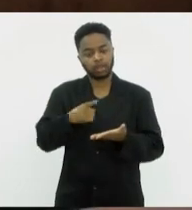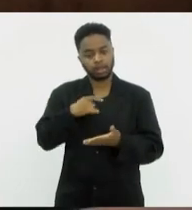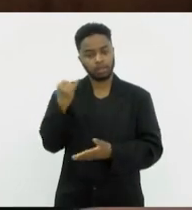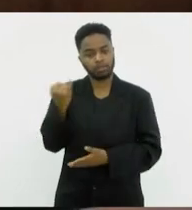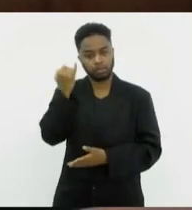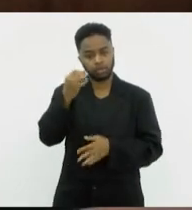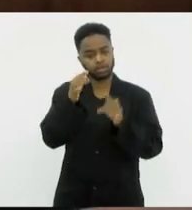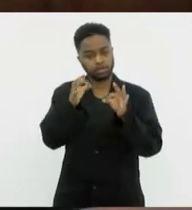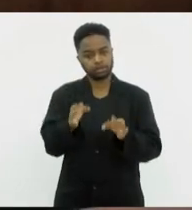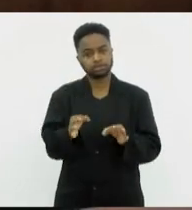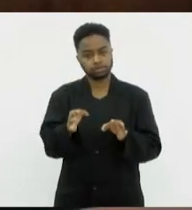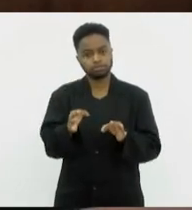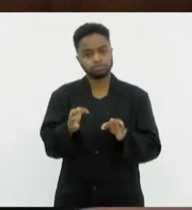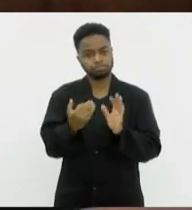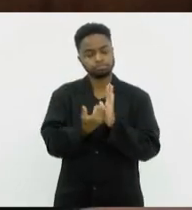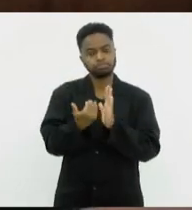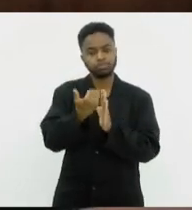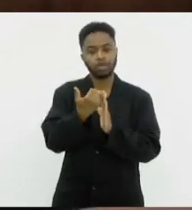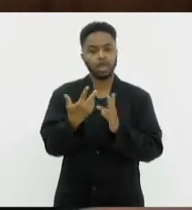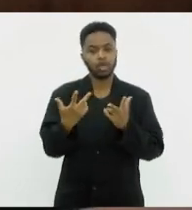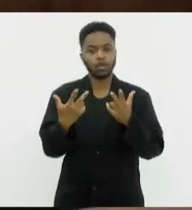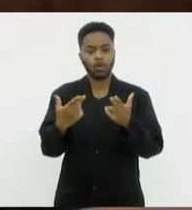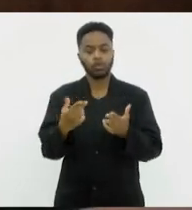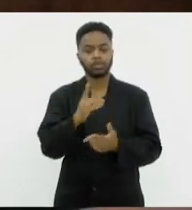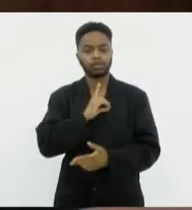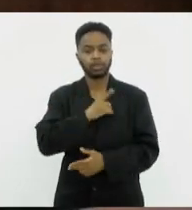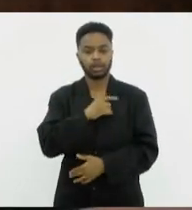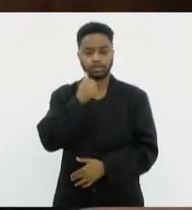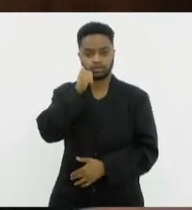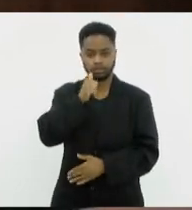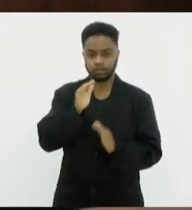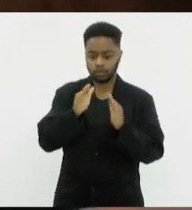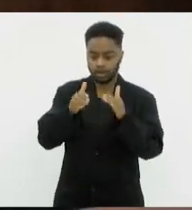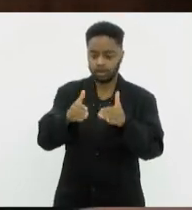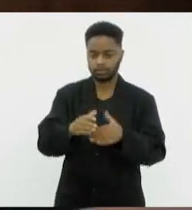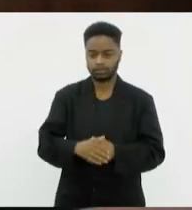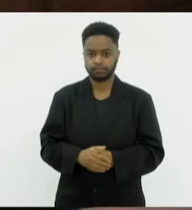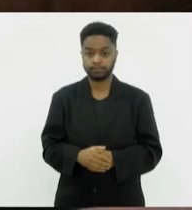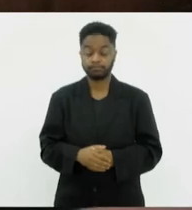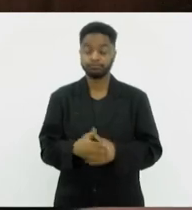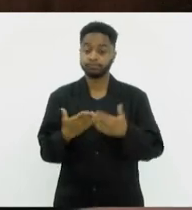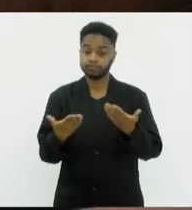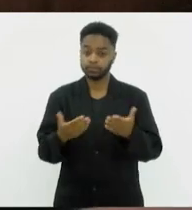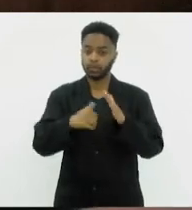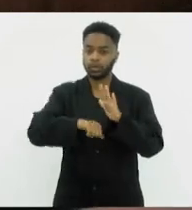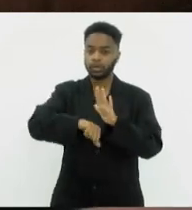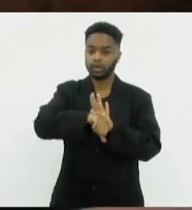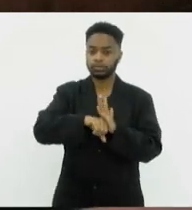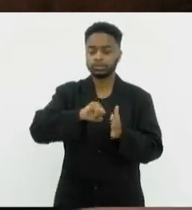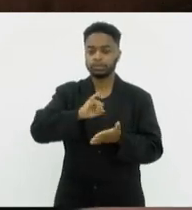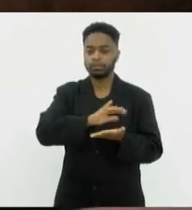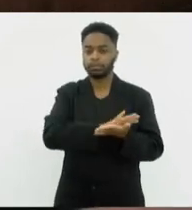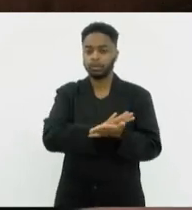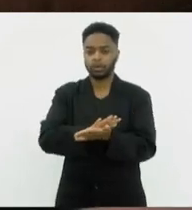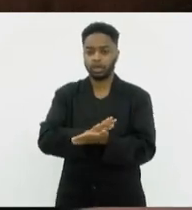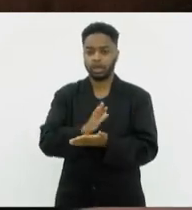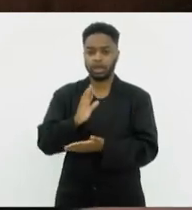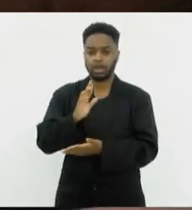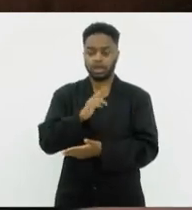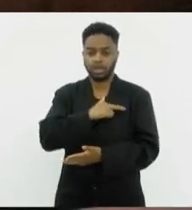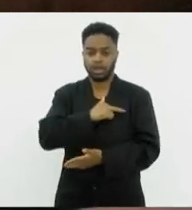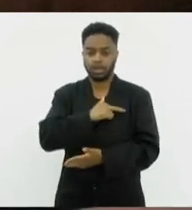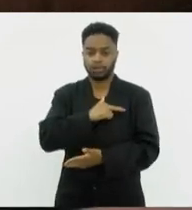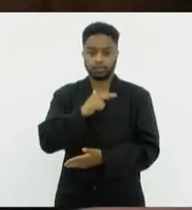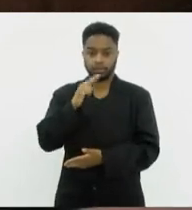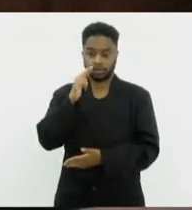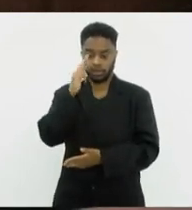tão grande quanto a delegacia da mulher. Então, os crimes de intolerância não se restringem aos crimes